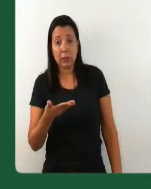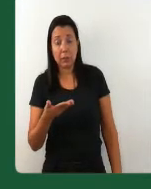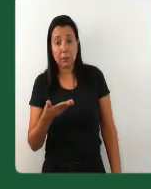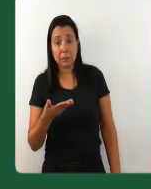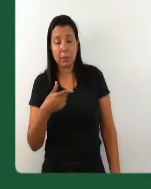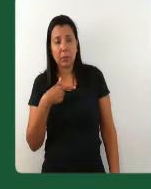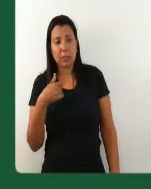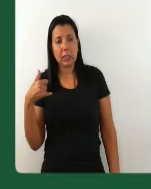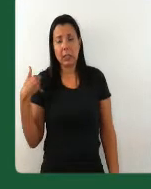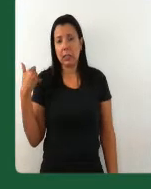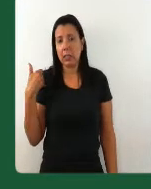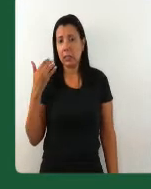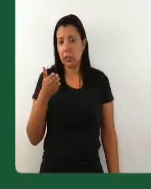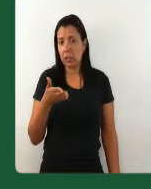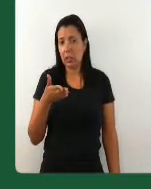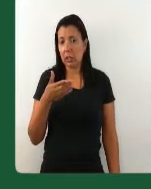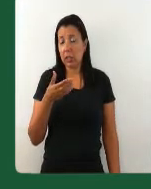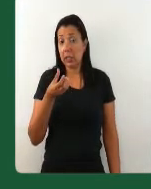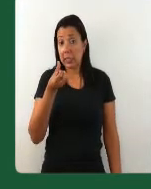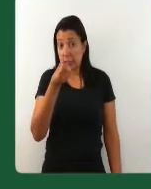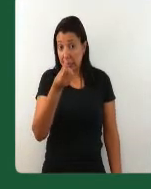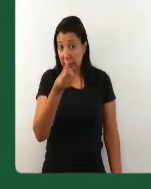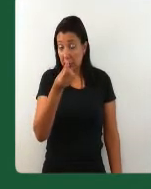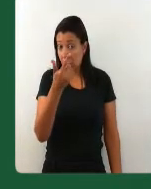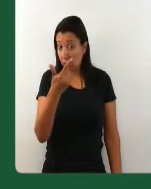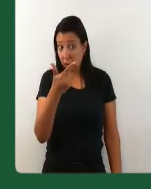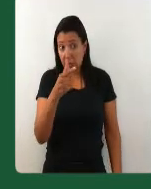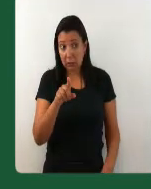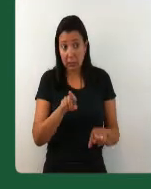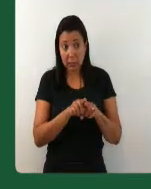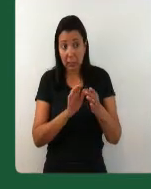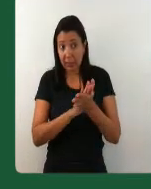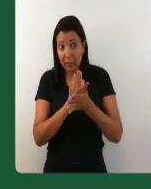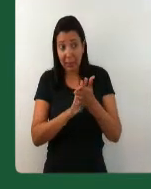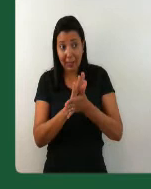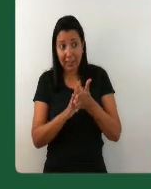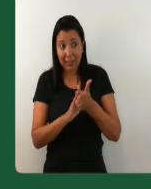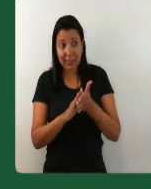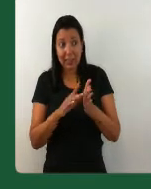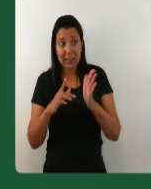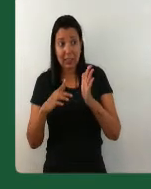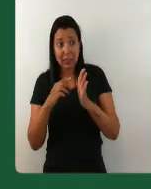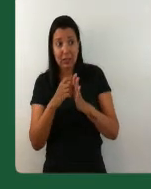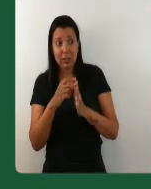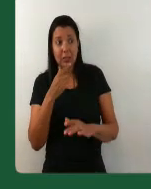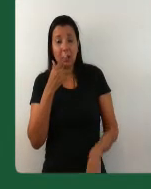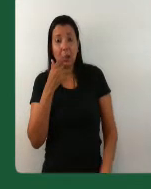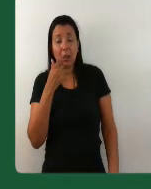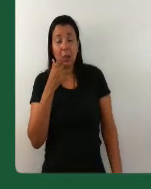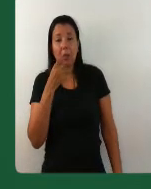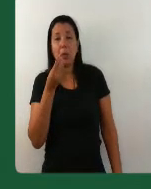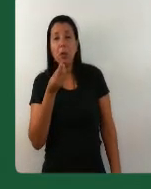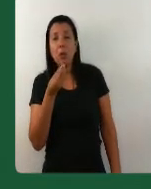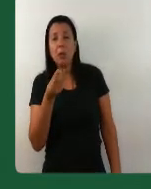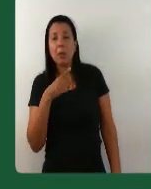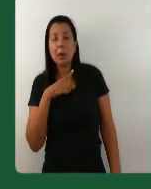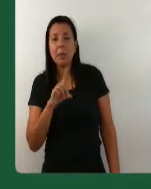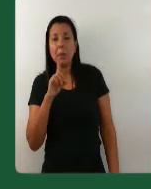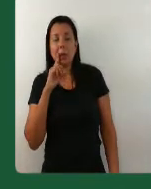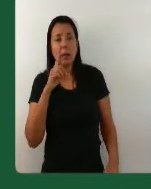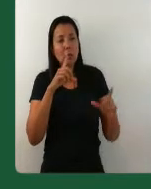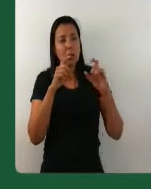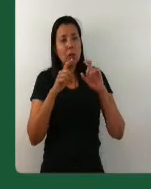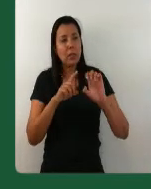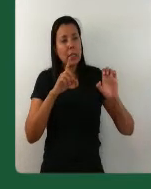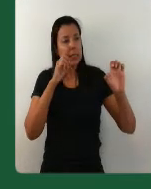essa idade e sem cirurgia. Nós podemos notar o lábio aqui na primeira foto à esquerda,